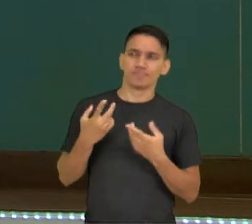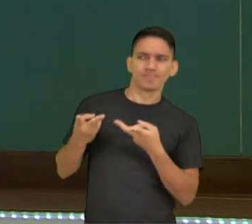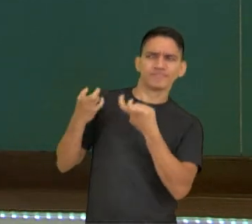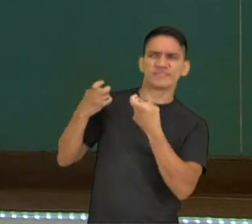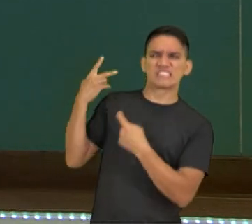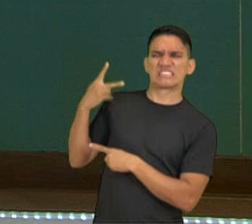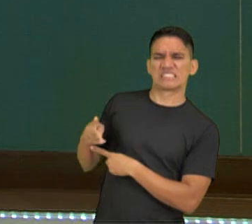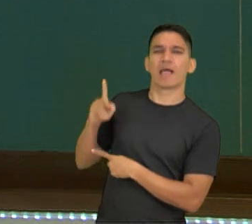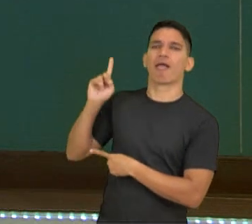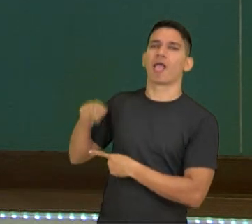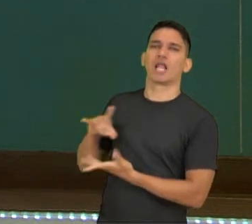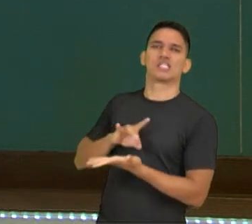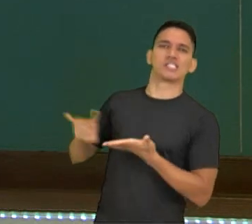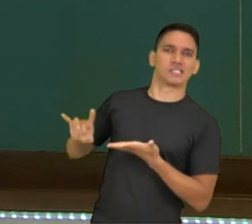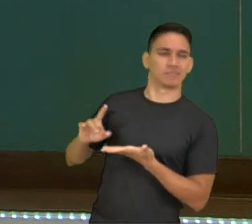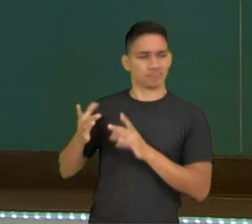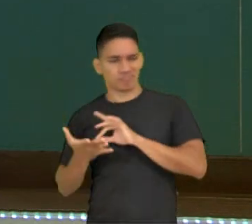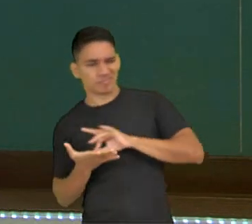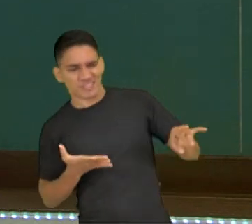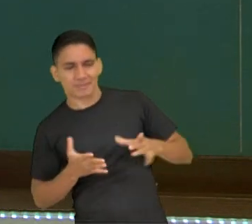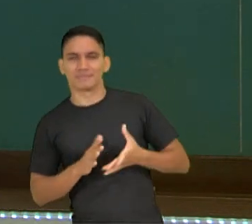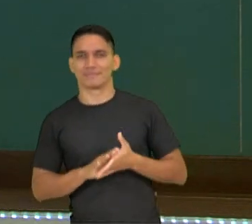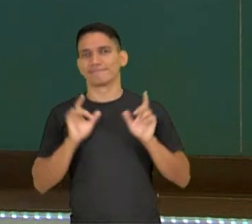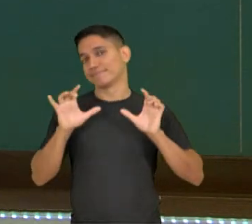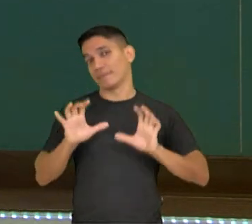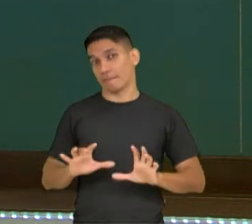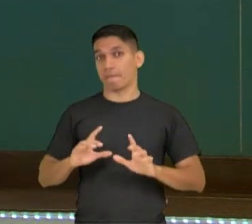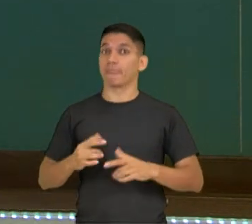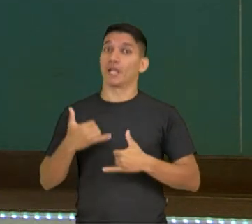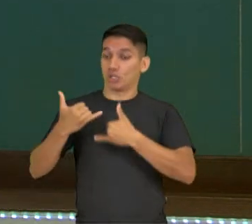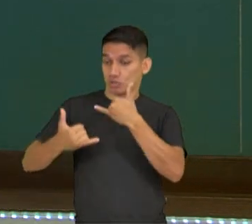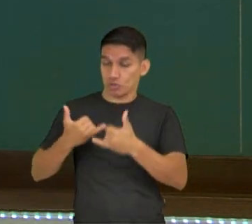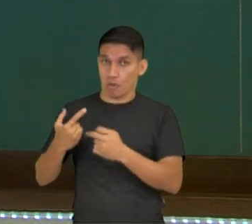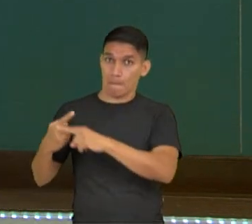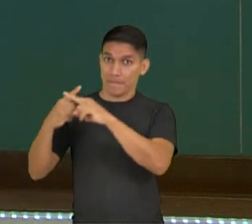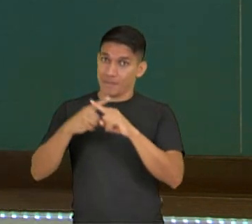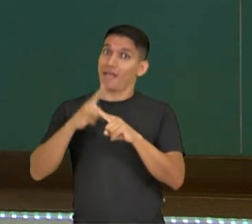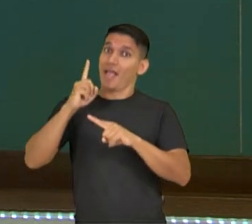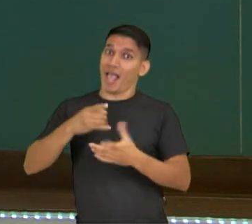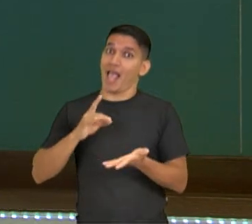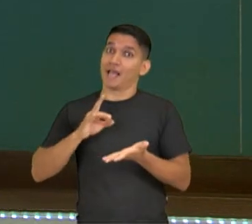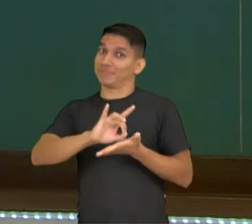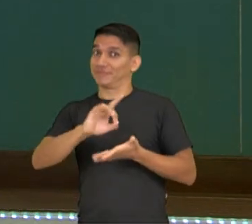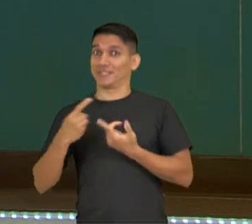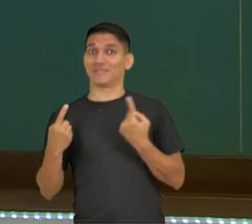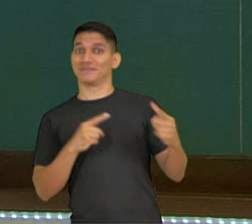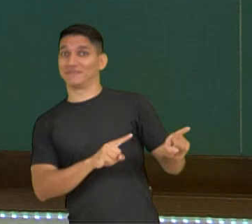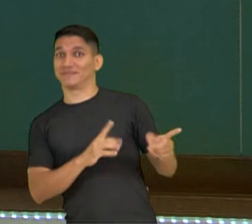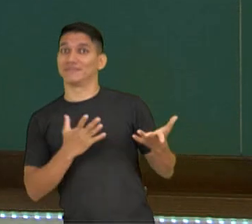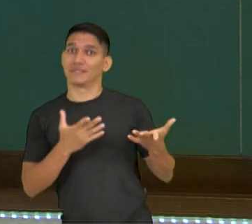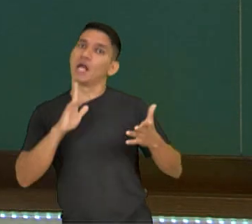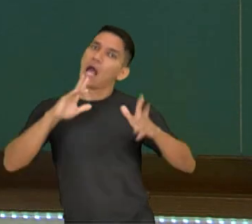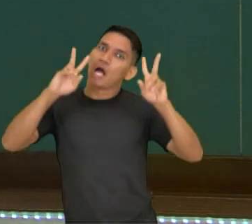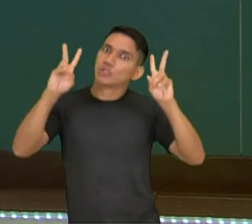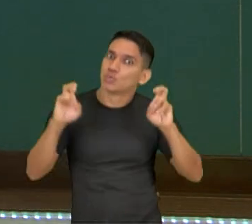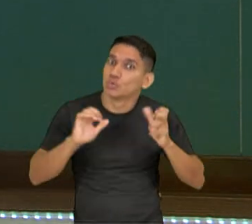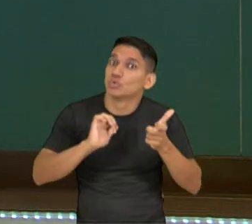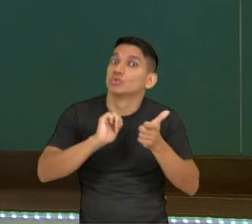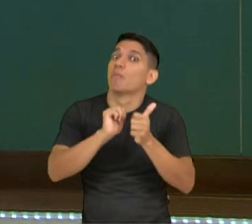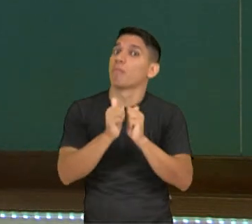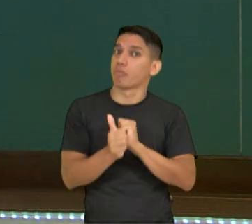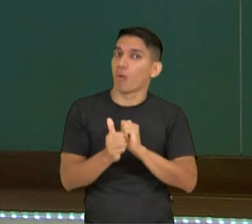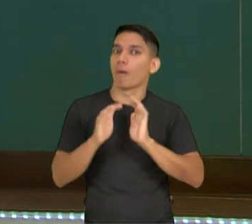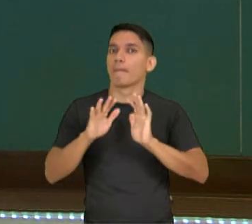ele é visto como, nos jogos competitivos, ele é visto como um adversário. Óbvio que a gente está falando de esportes, né? Claro, porém, na